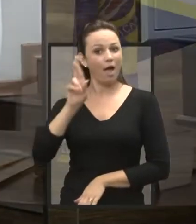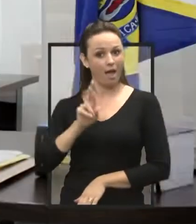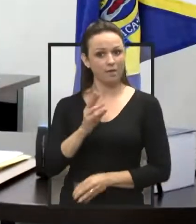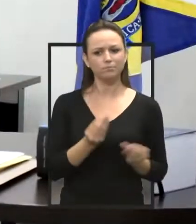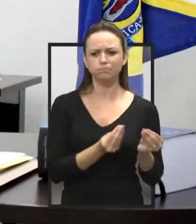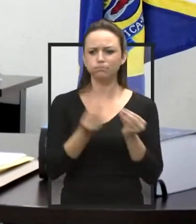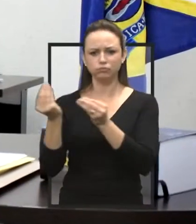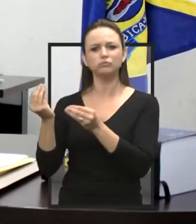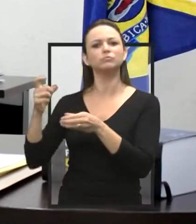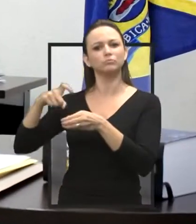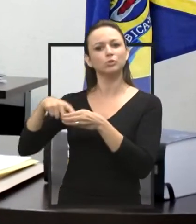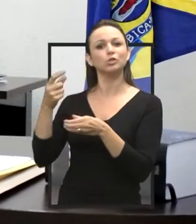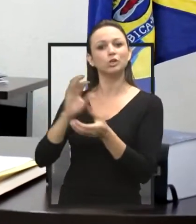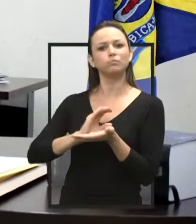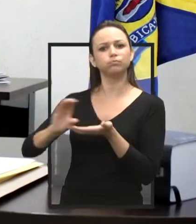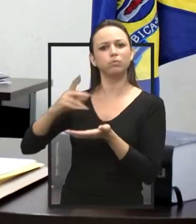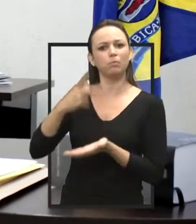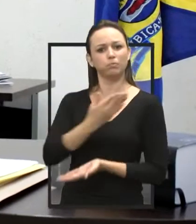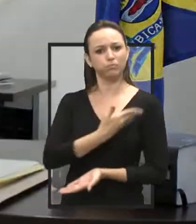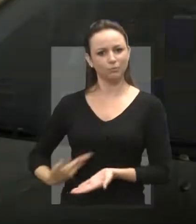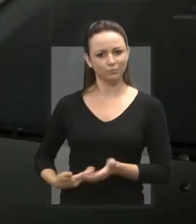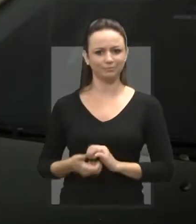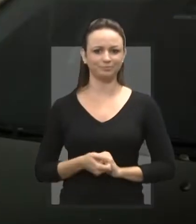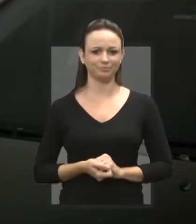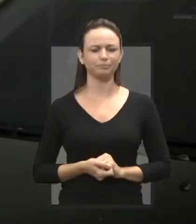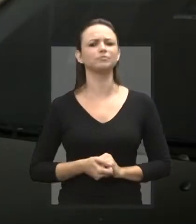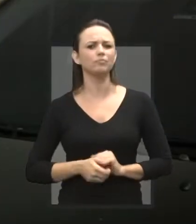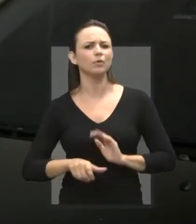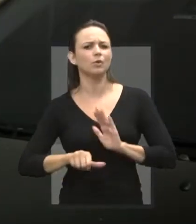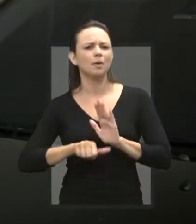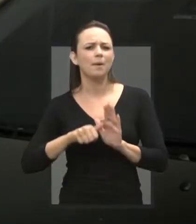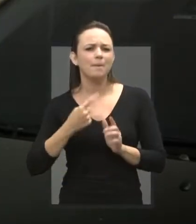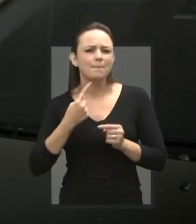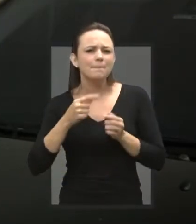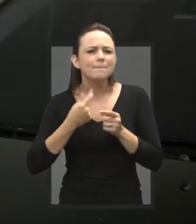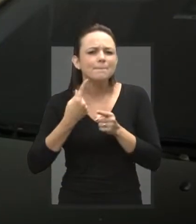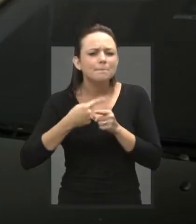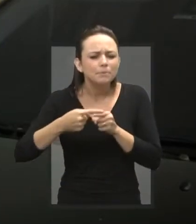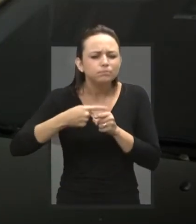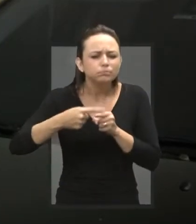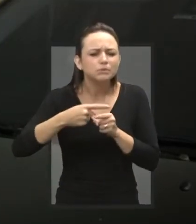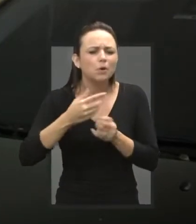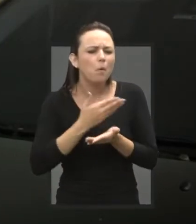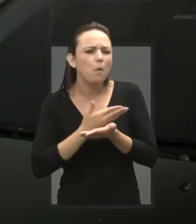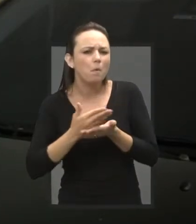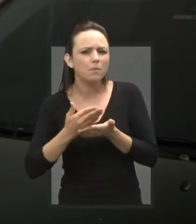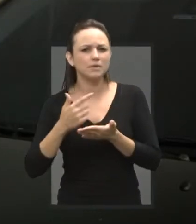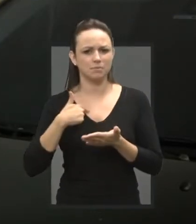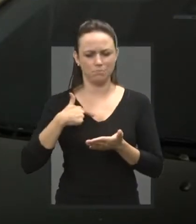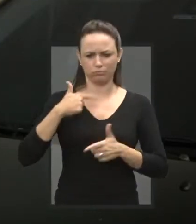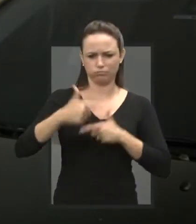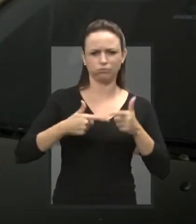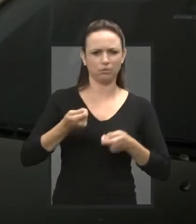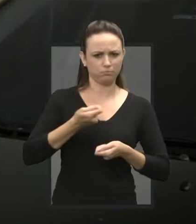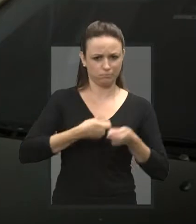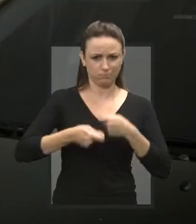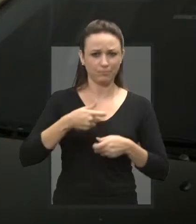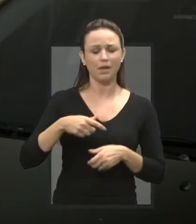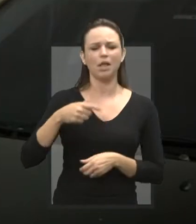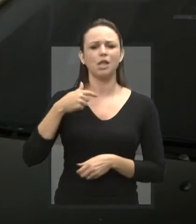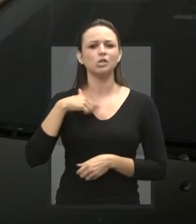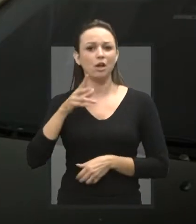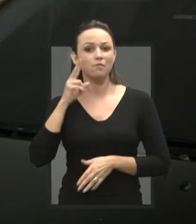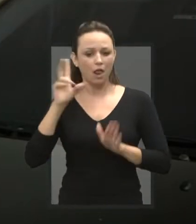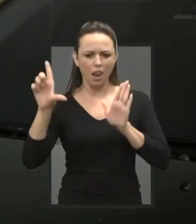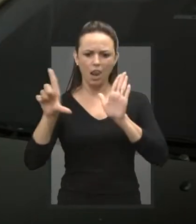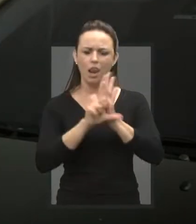R$2.100.000 aos cofres do município. Logo nas primeiras semanas da minha gestão, nós conseguimos o que já era previsto